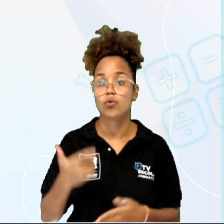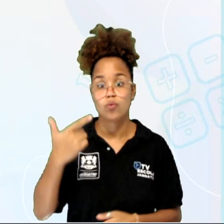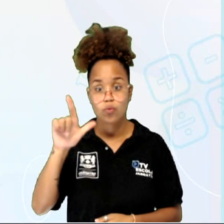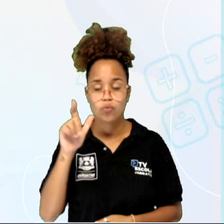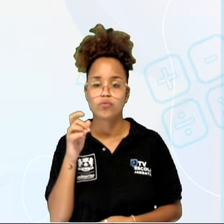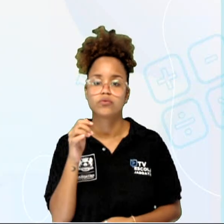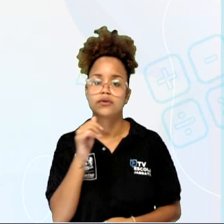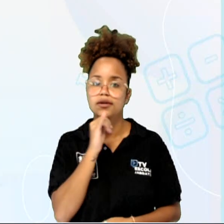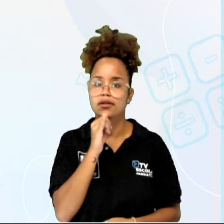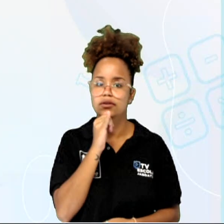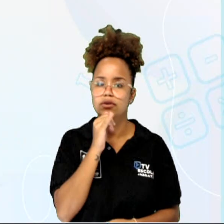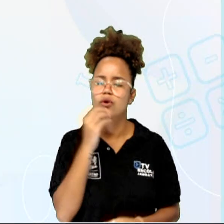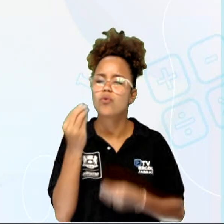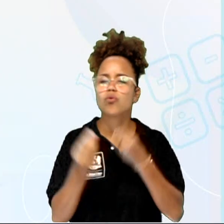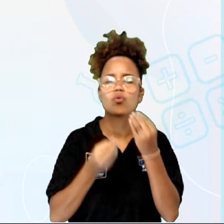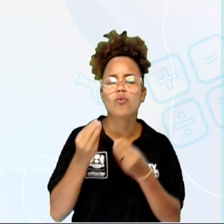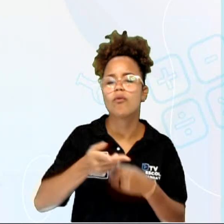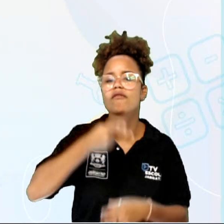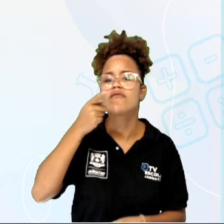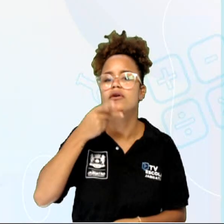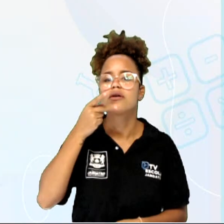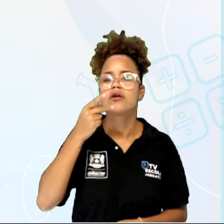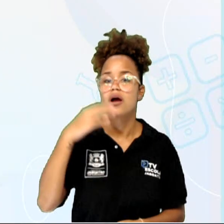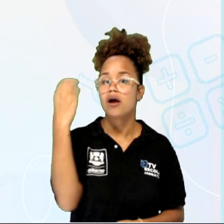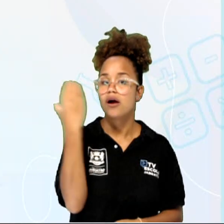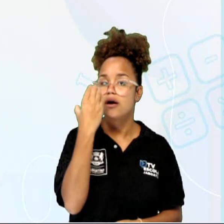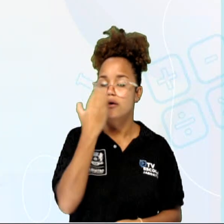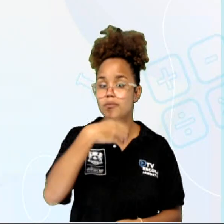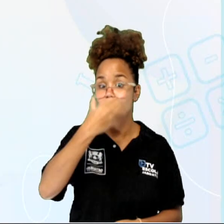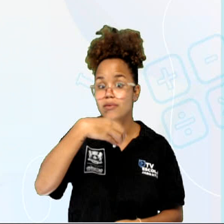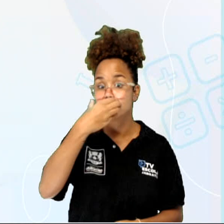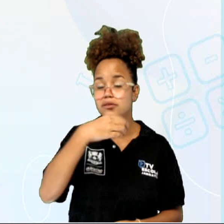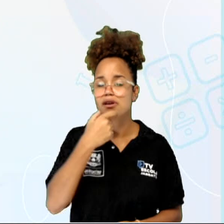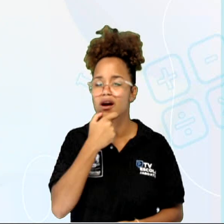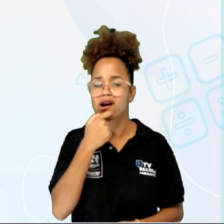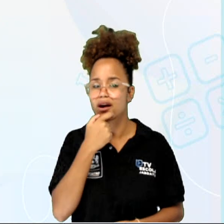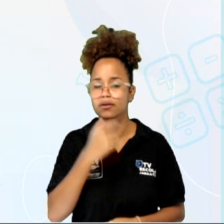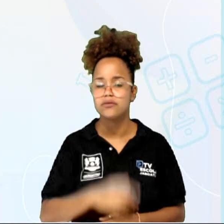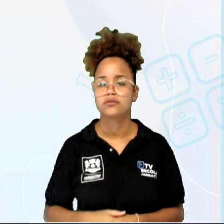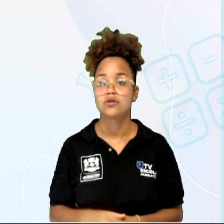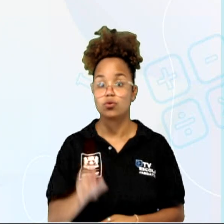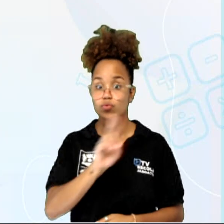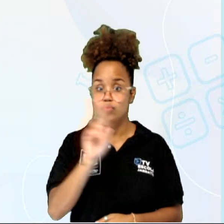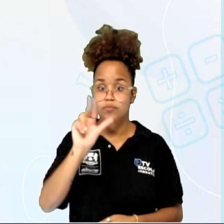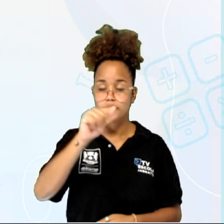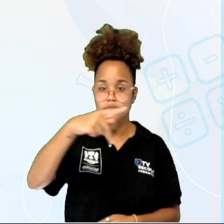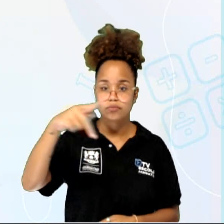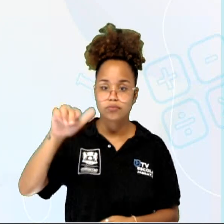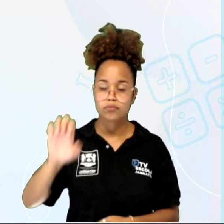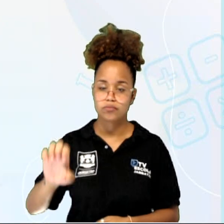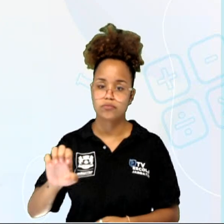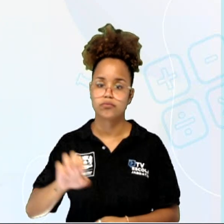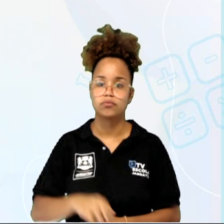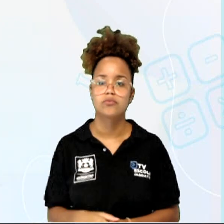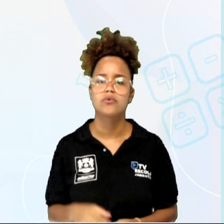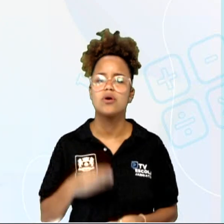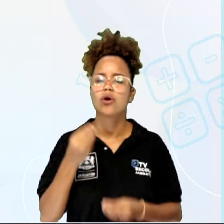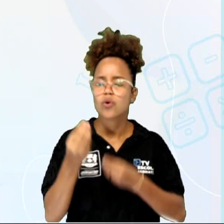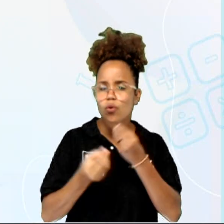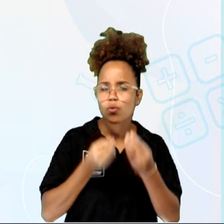exemplo. How do you say maçã in English? It's apple. How do you